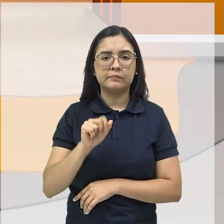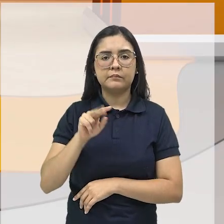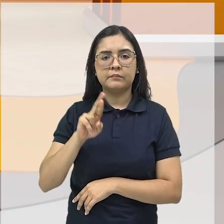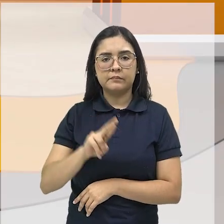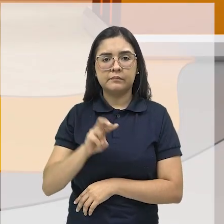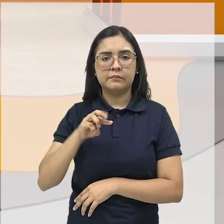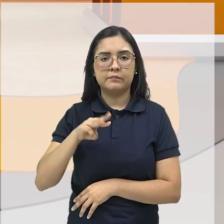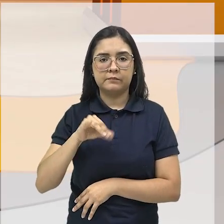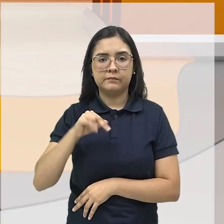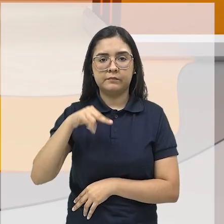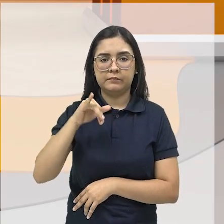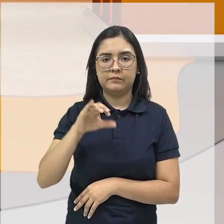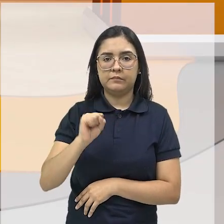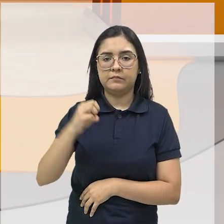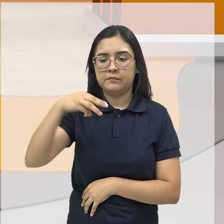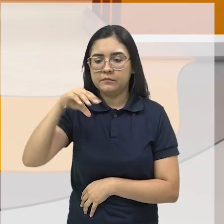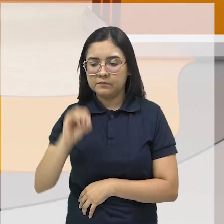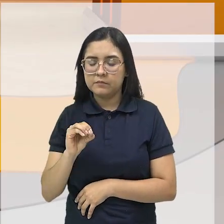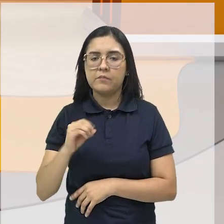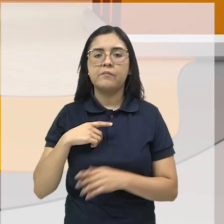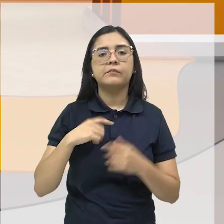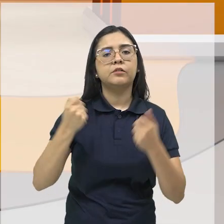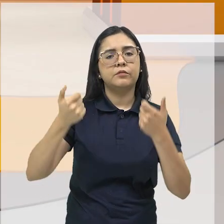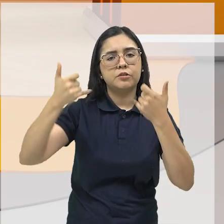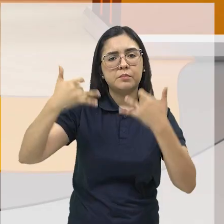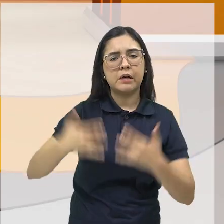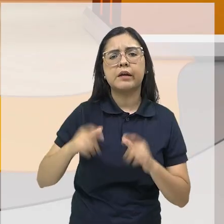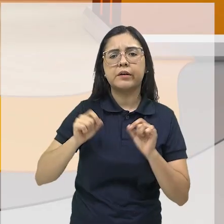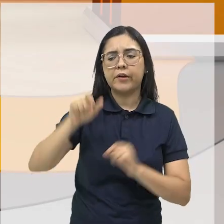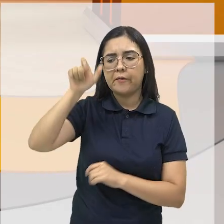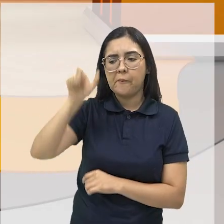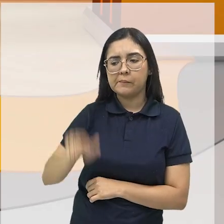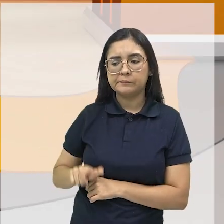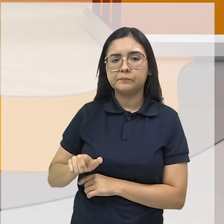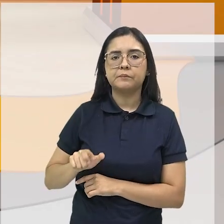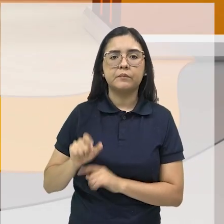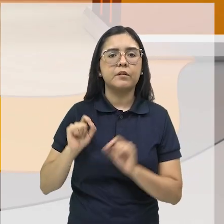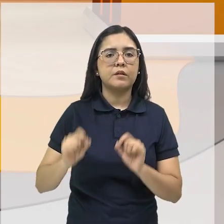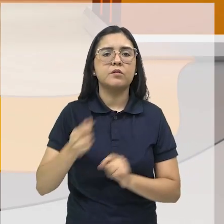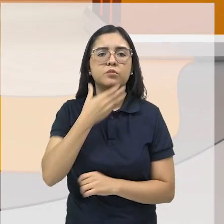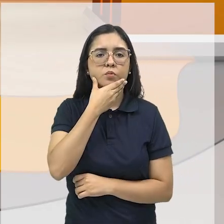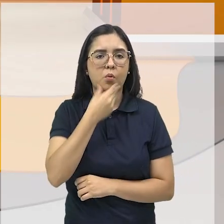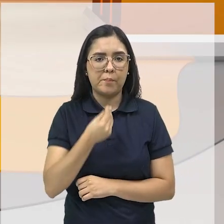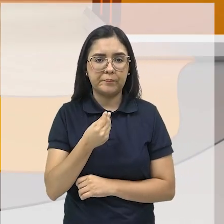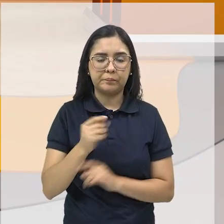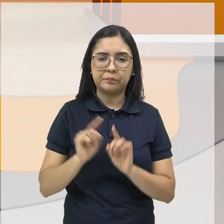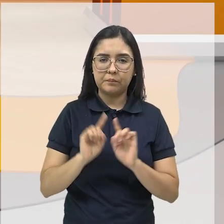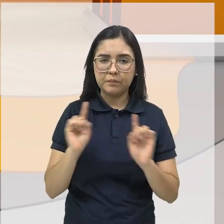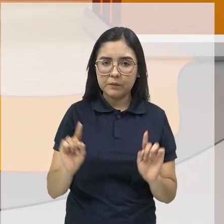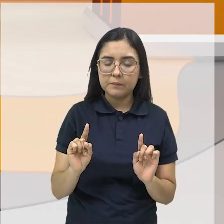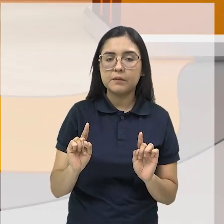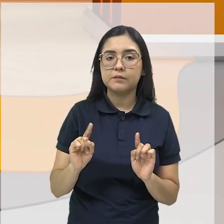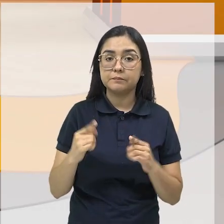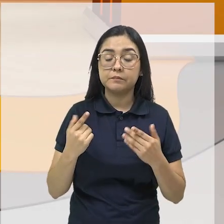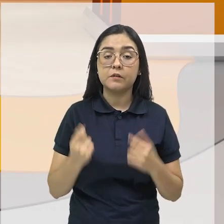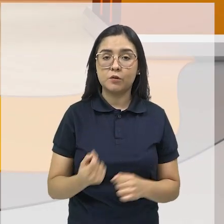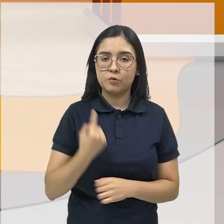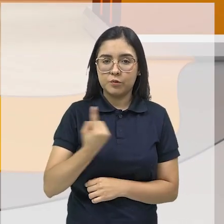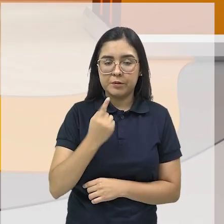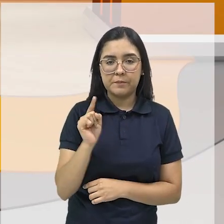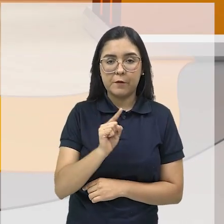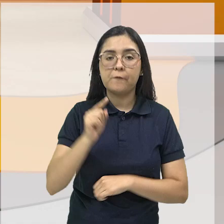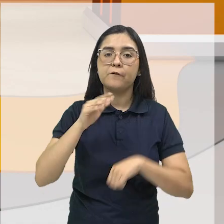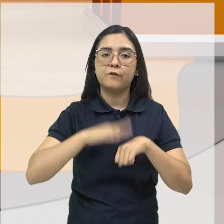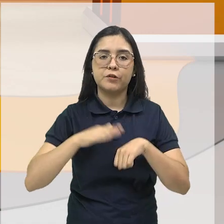temos que falar sobre ele, né? Britânico, naturalista, Charles Darwin. Mas não estarei sozinha nessa missão, tá?